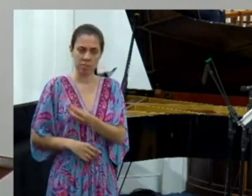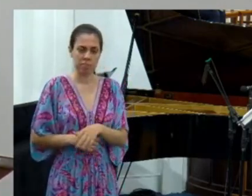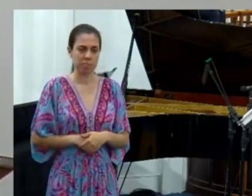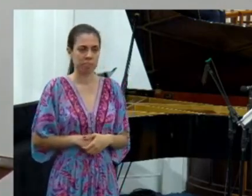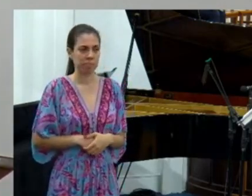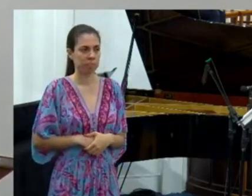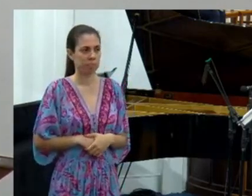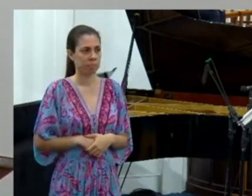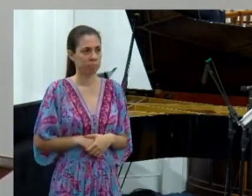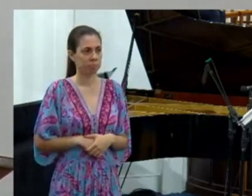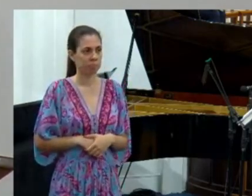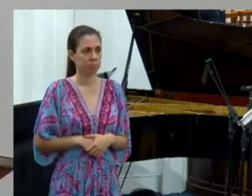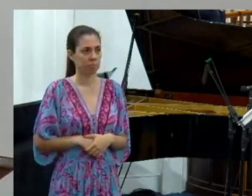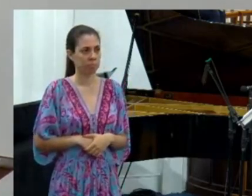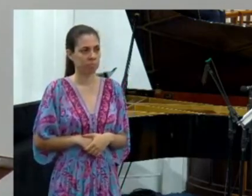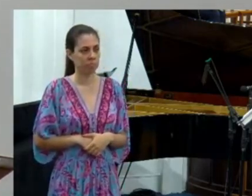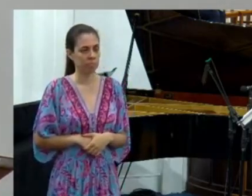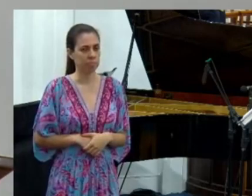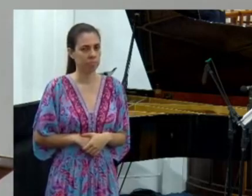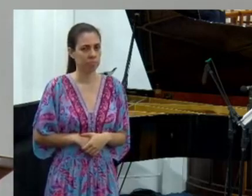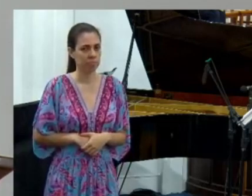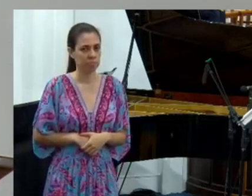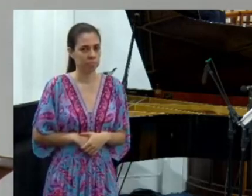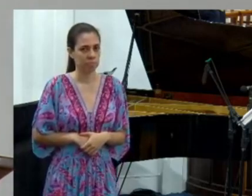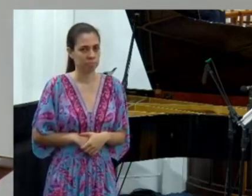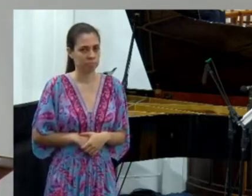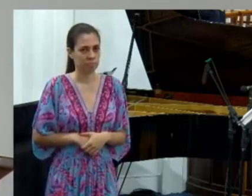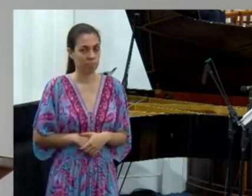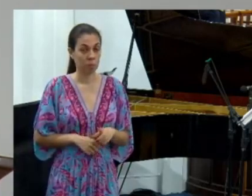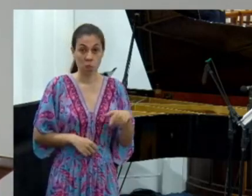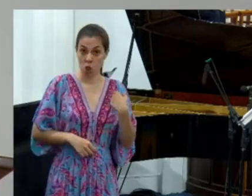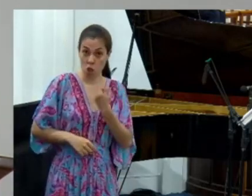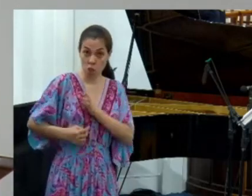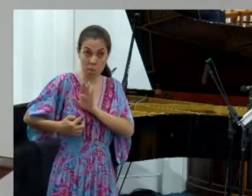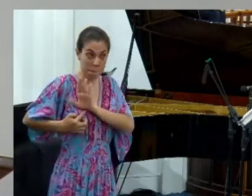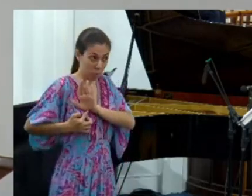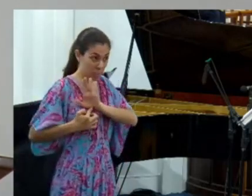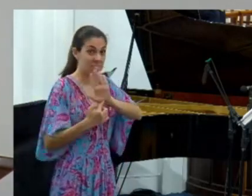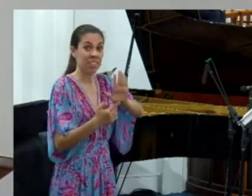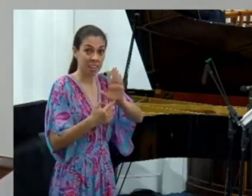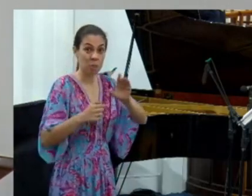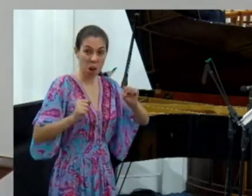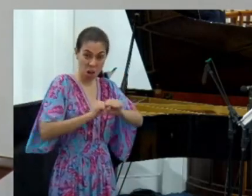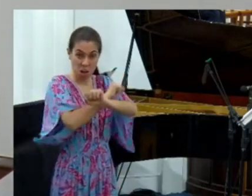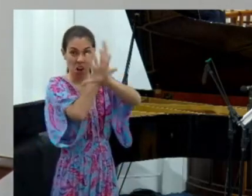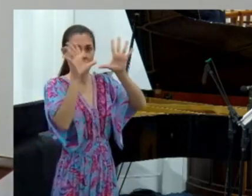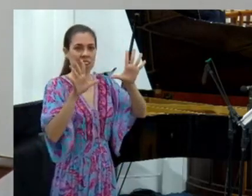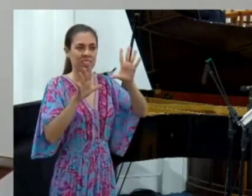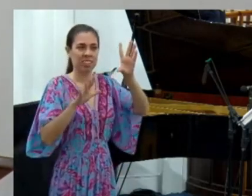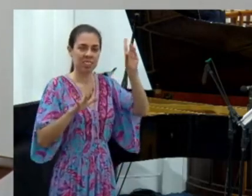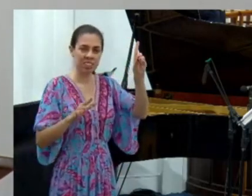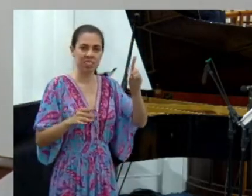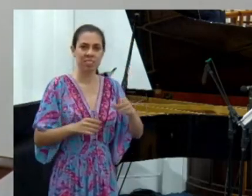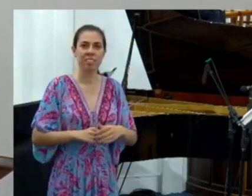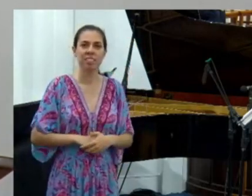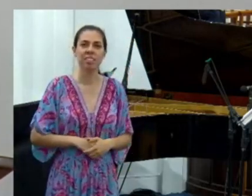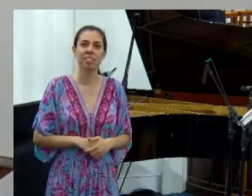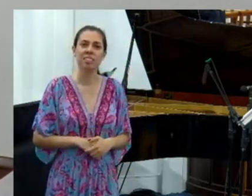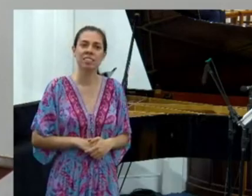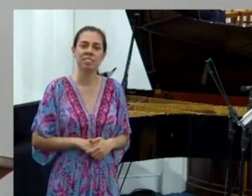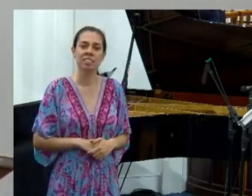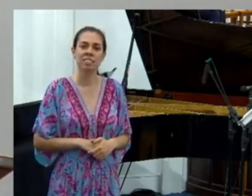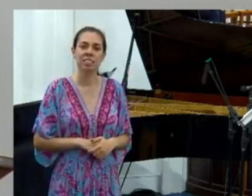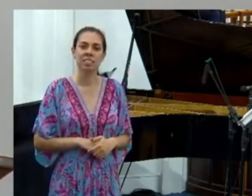É uma representação daquele que é o projeto de Deus, como era o tabernáculo, como era o templo de Salomão em seus